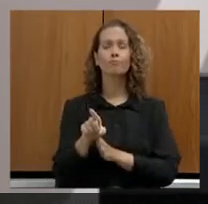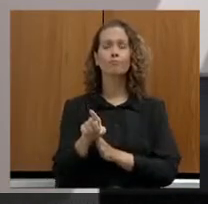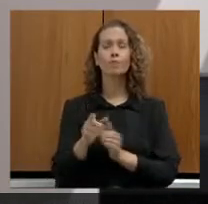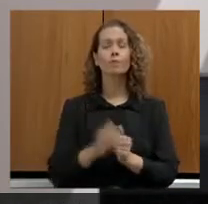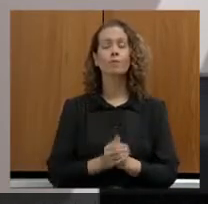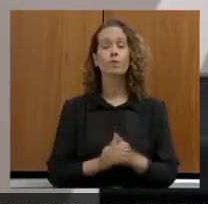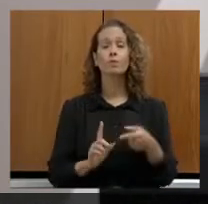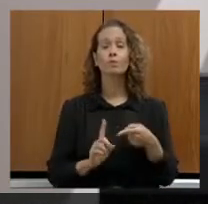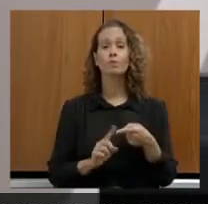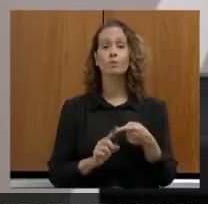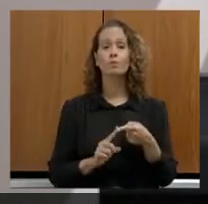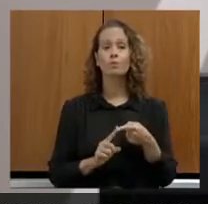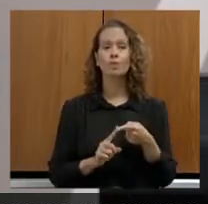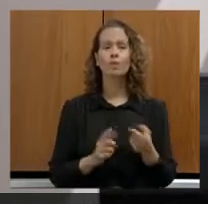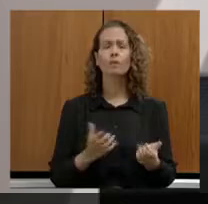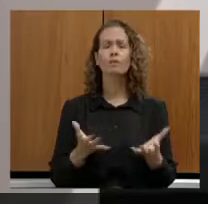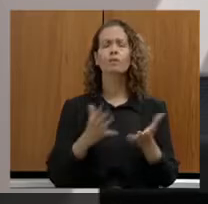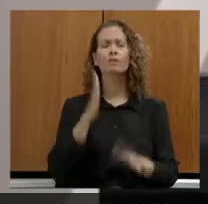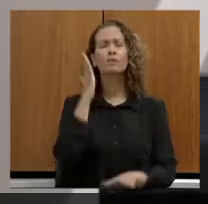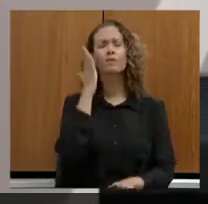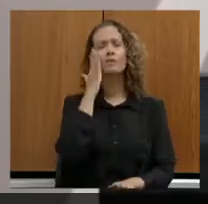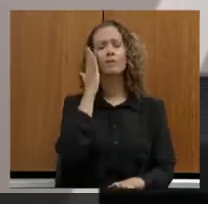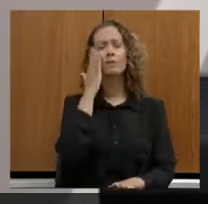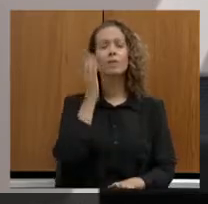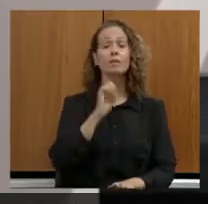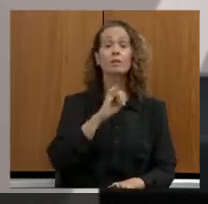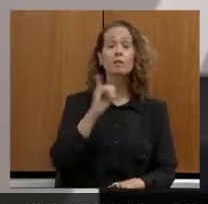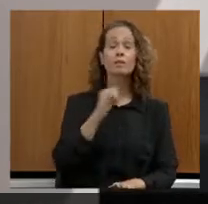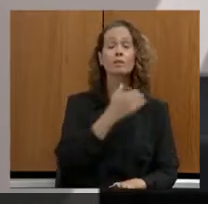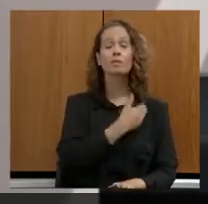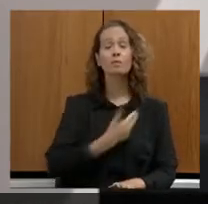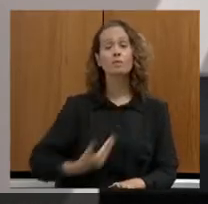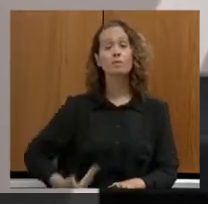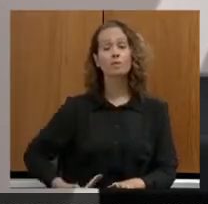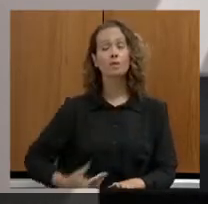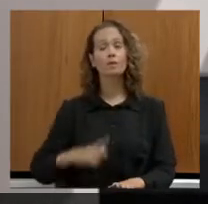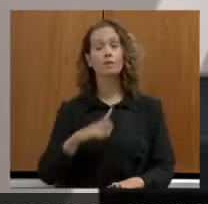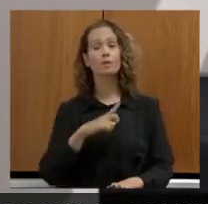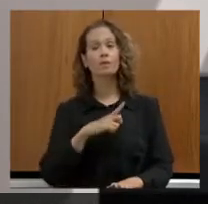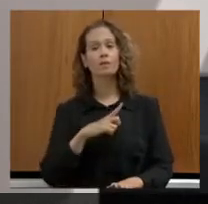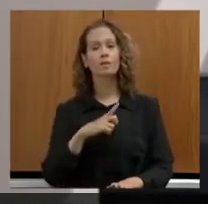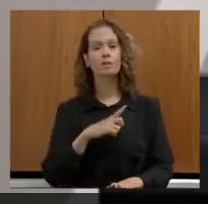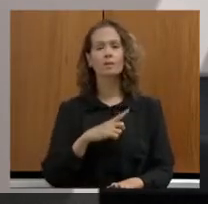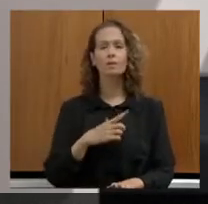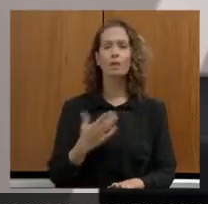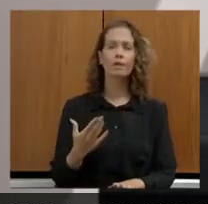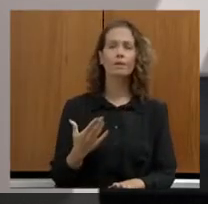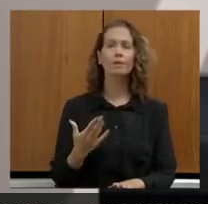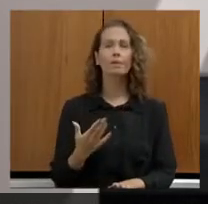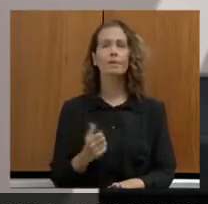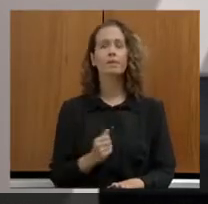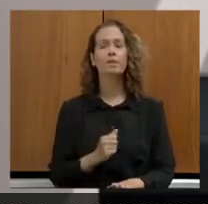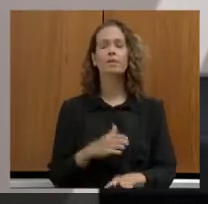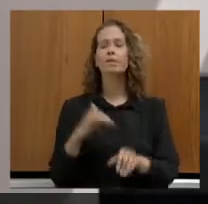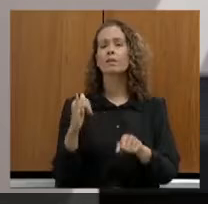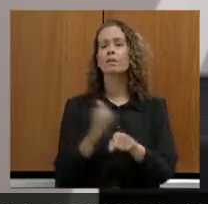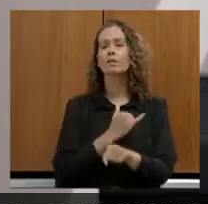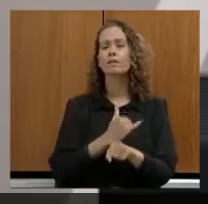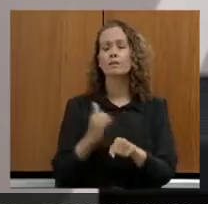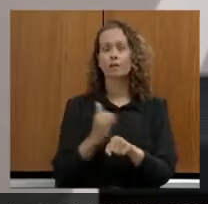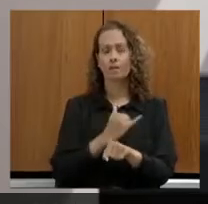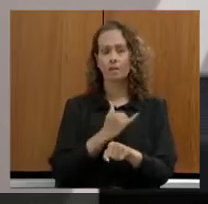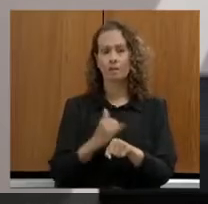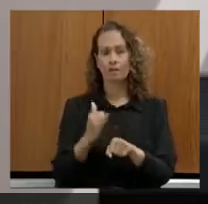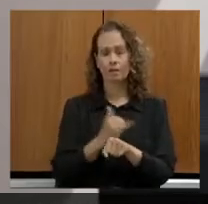é uma eu queria saber se se o governo tem alguma estratégia